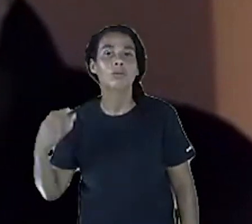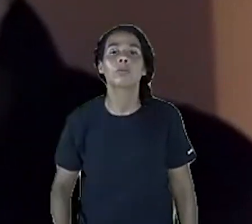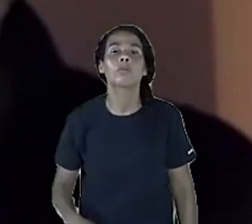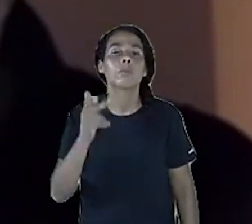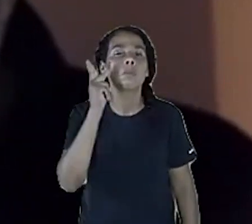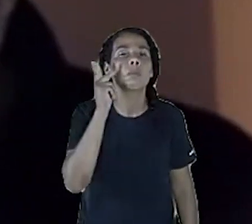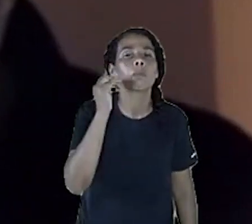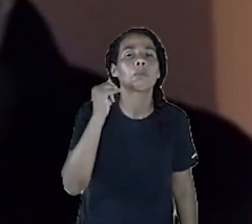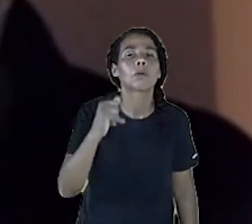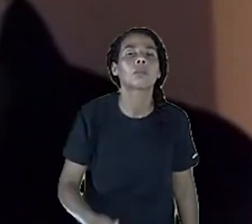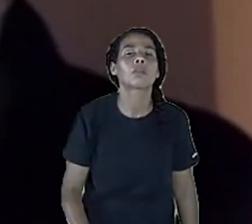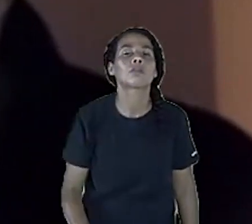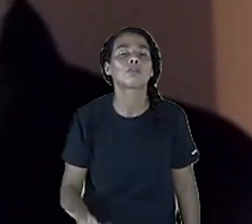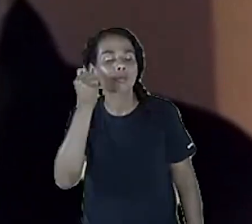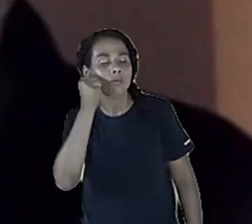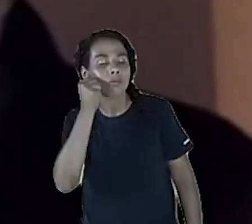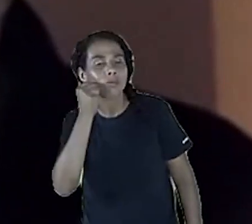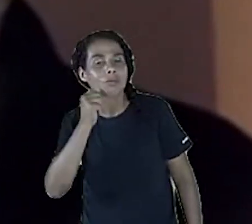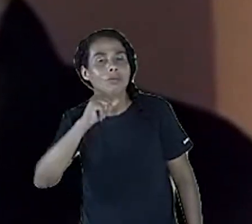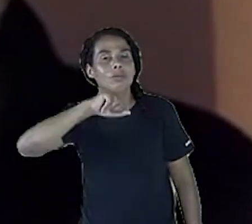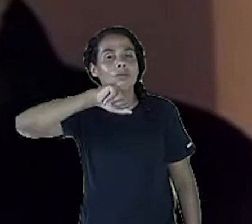nos primeiros